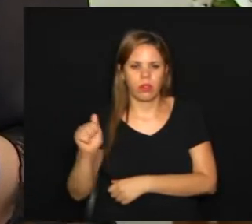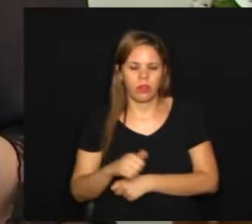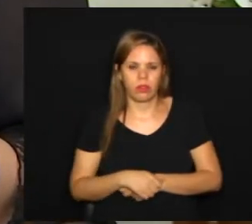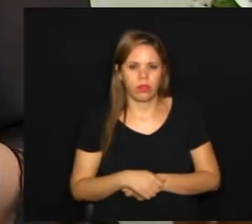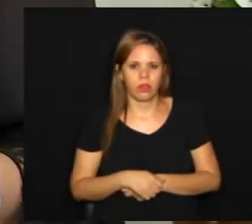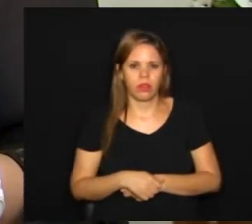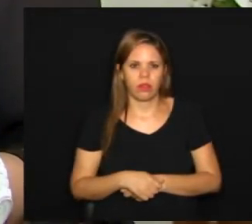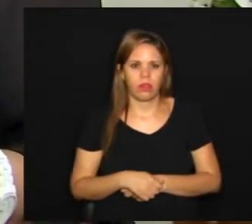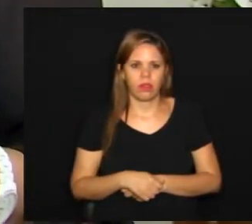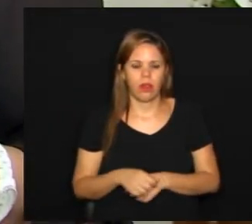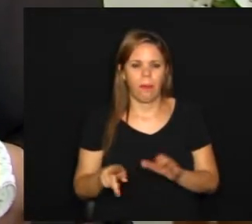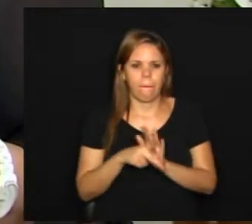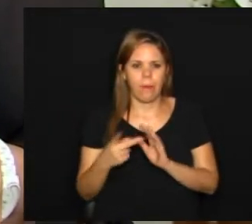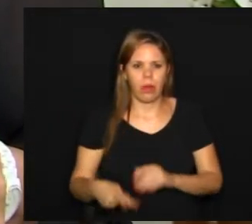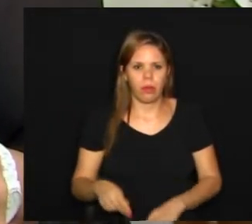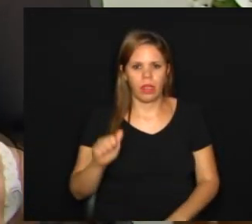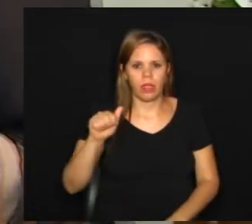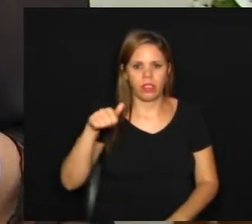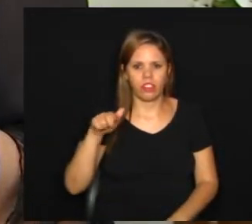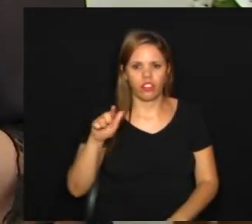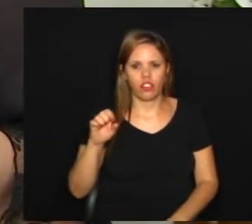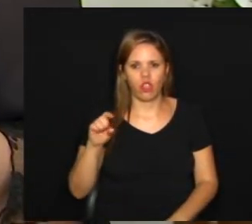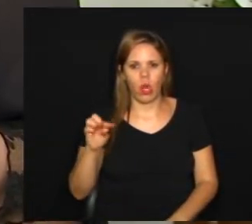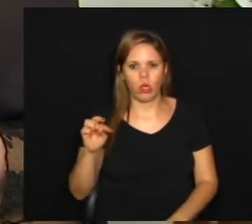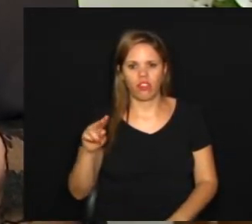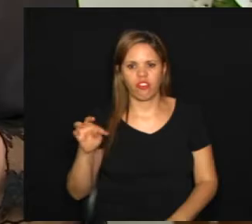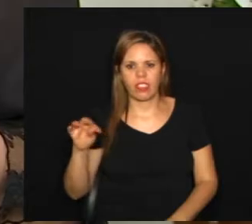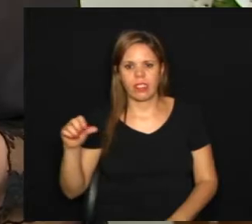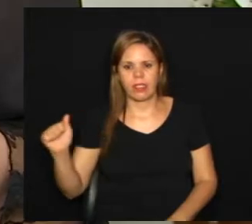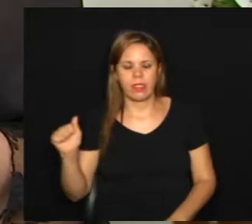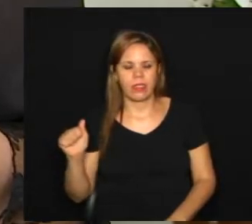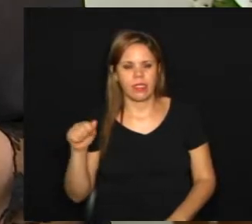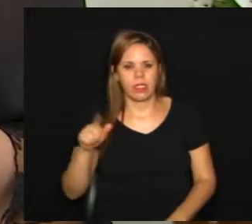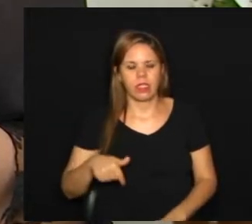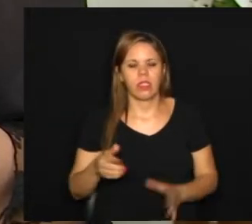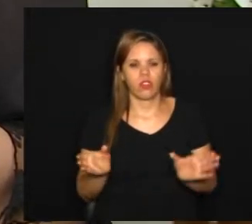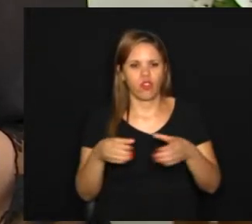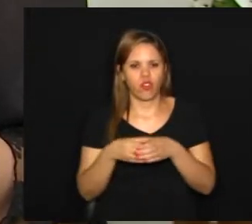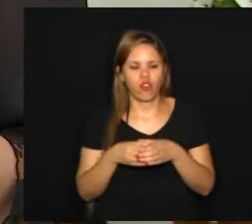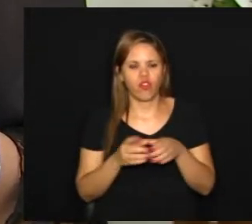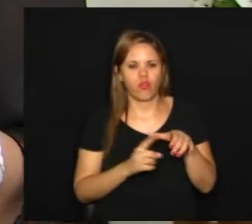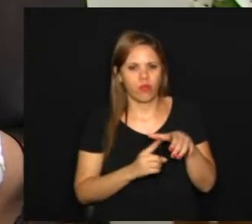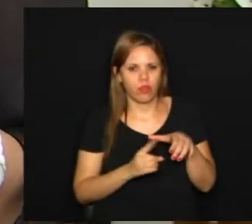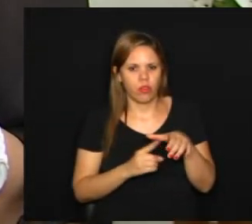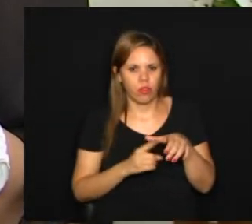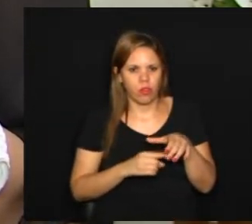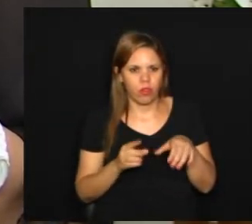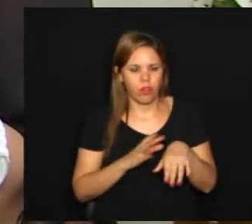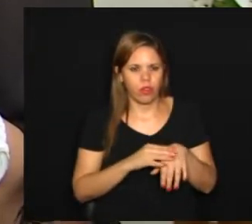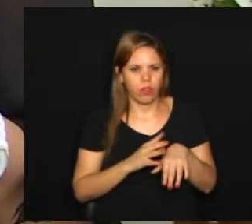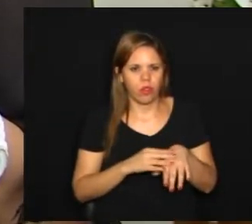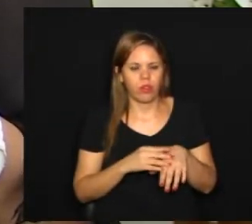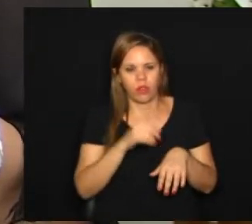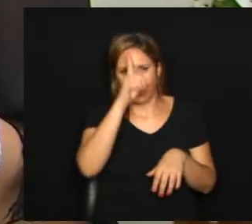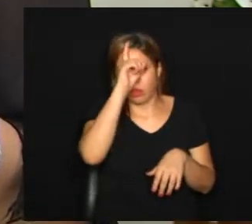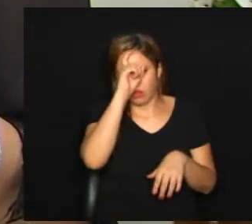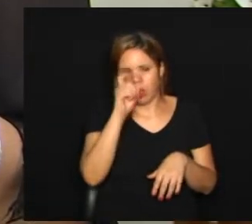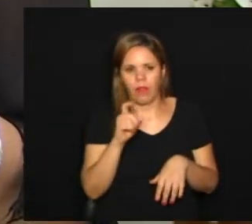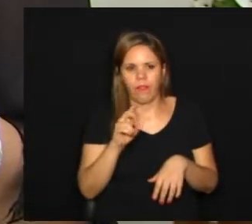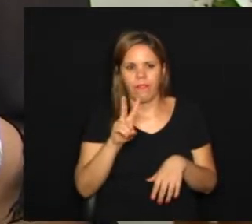doença que acomete muitas pessoas, que é a trombose. E é por isso que nós estamos aqui ao